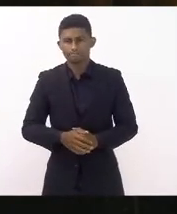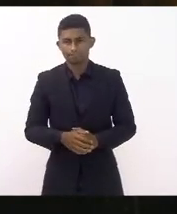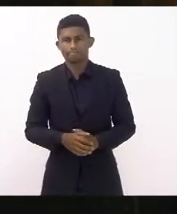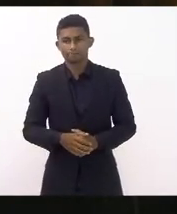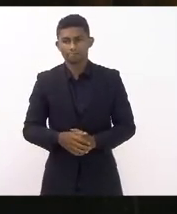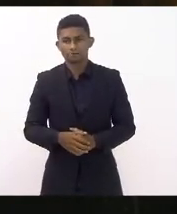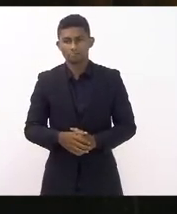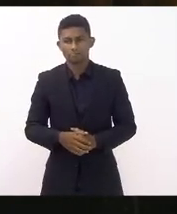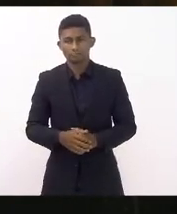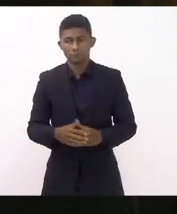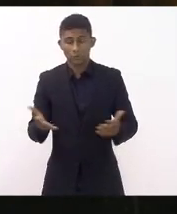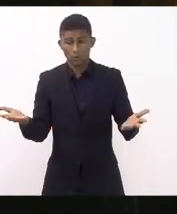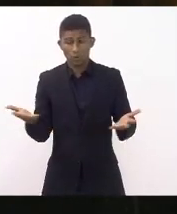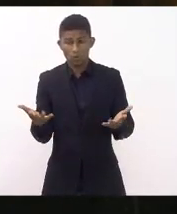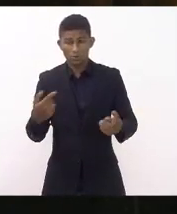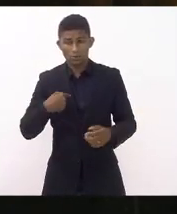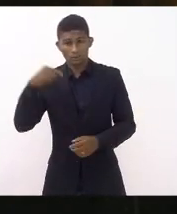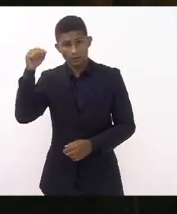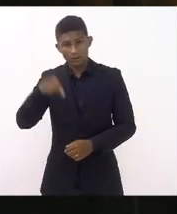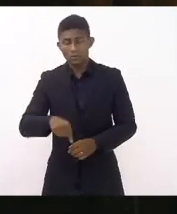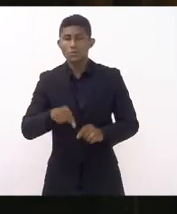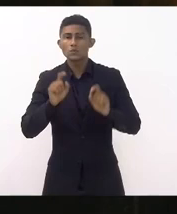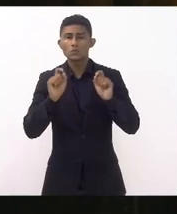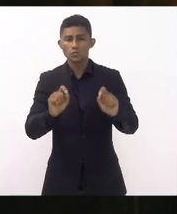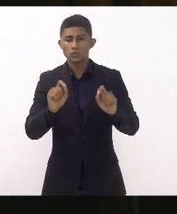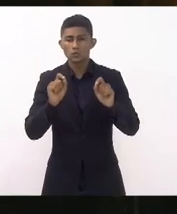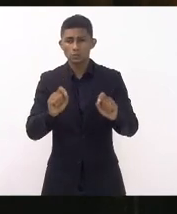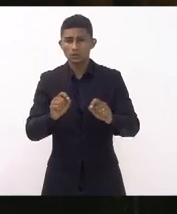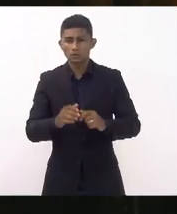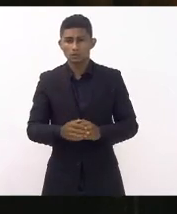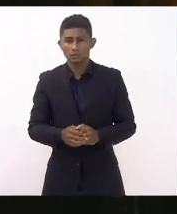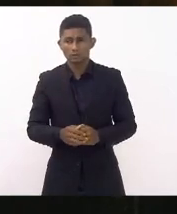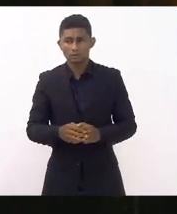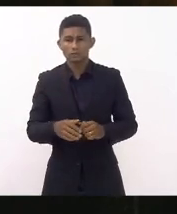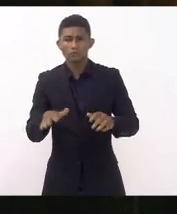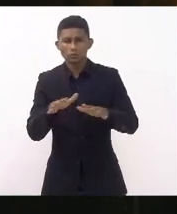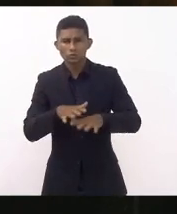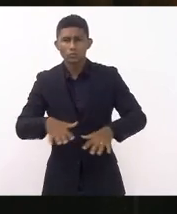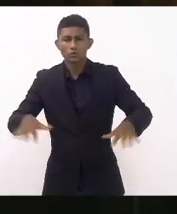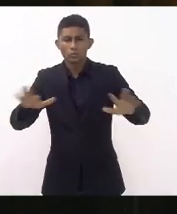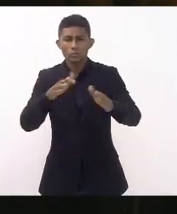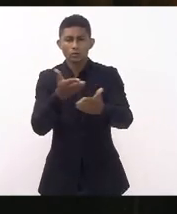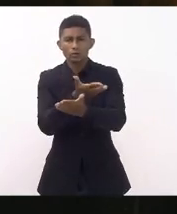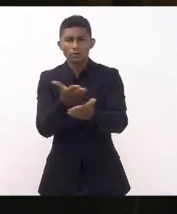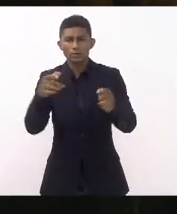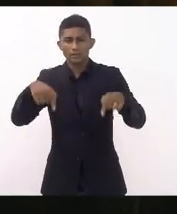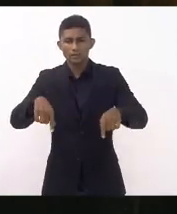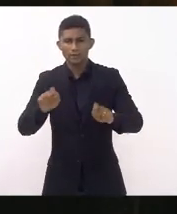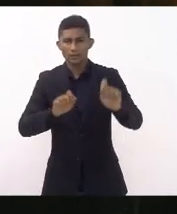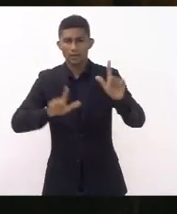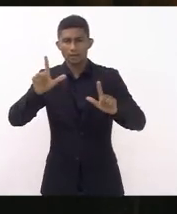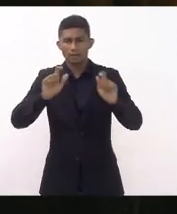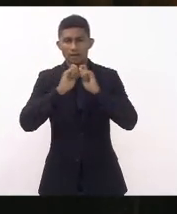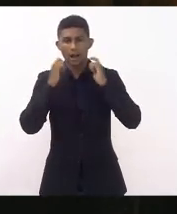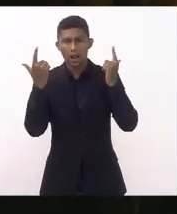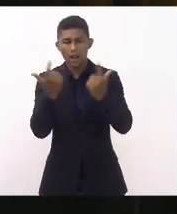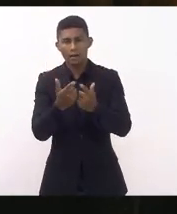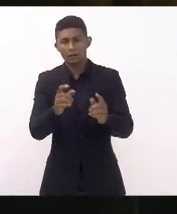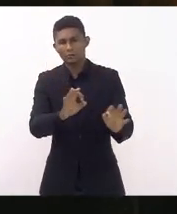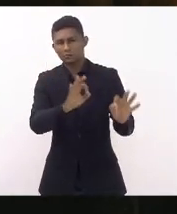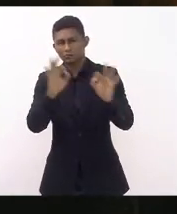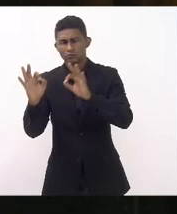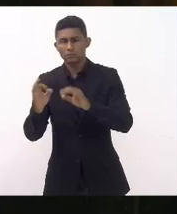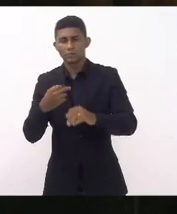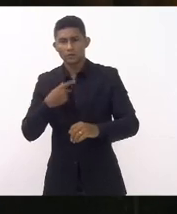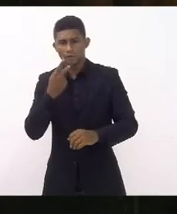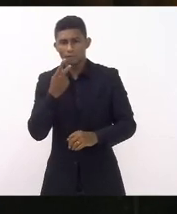deixar de falar hoje no plenário com todos que assistem aqui à TV Alerge. E eu vou falar uma